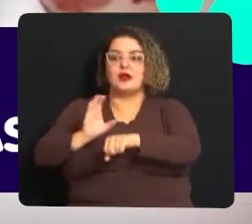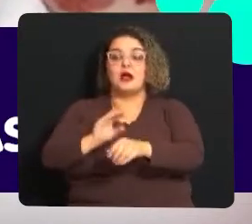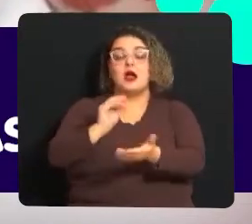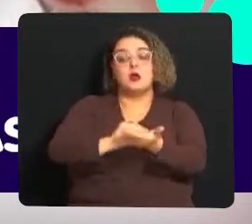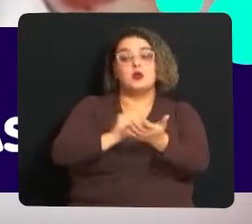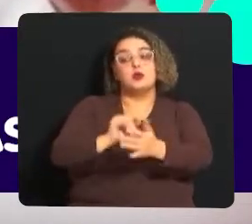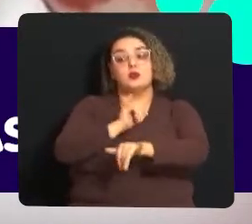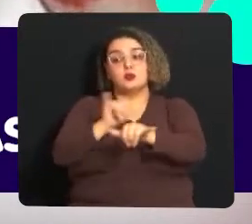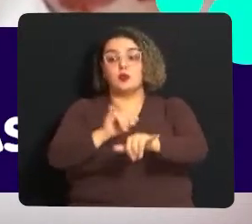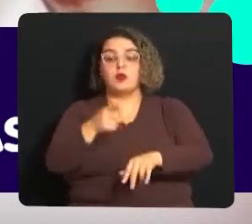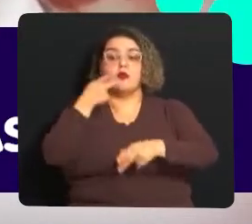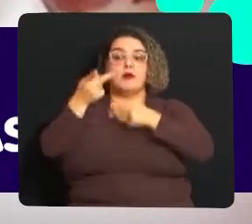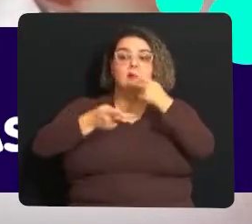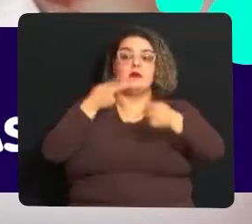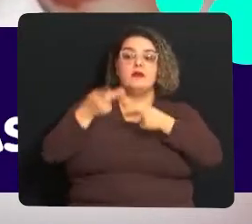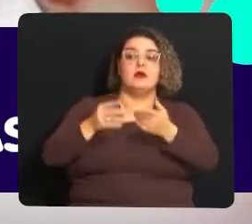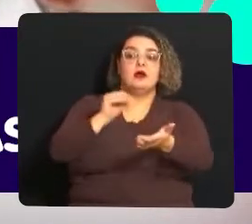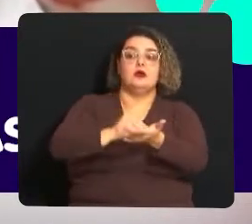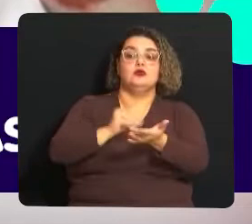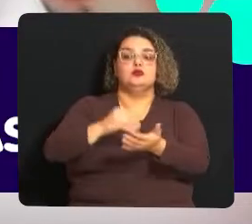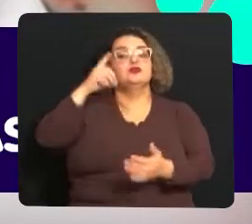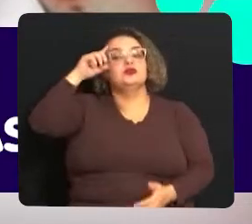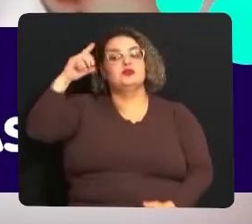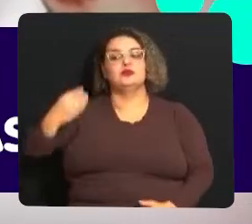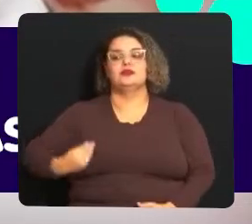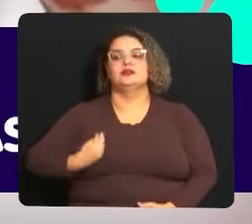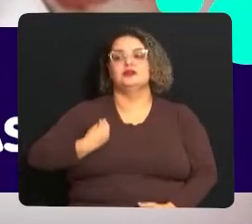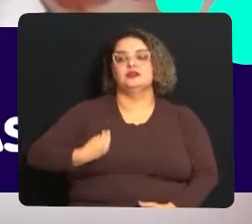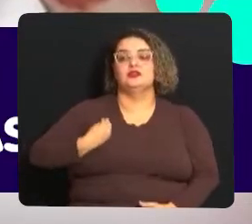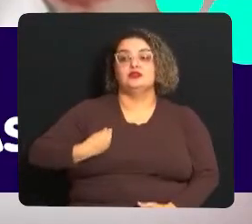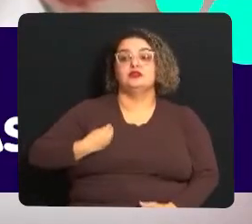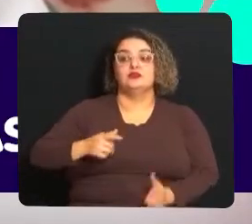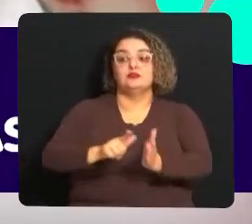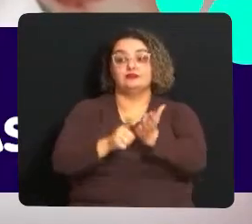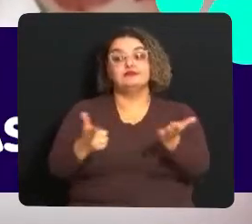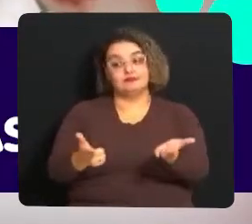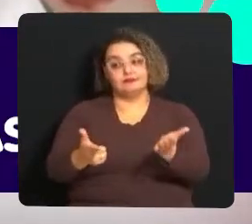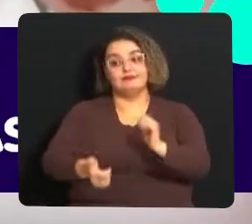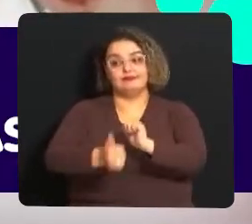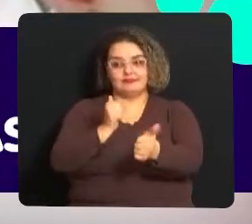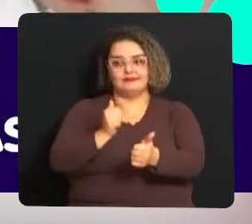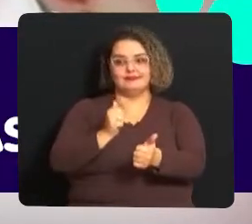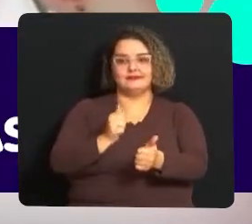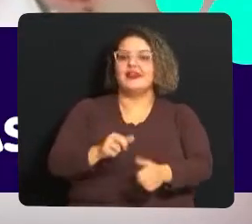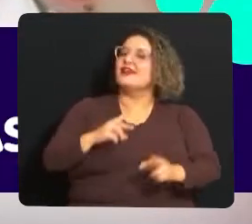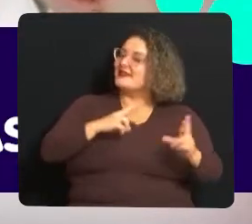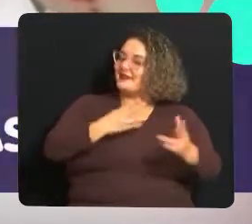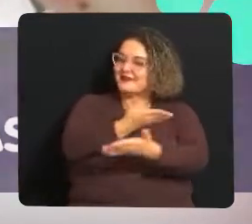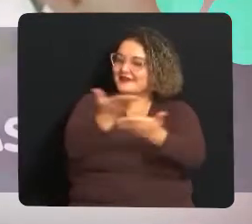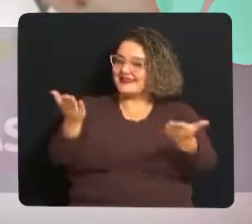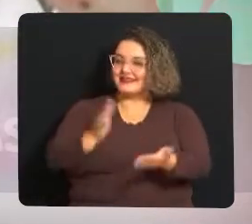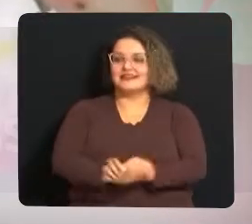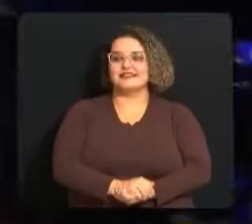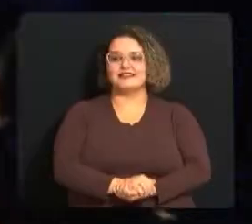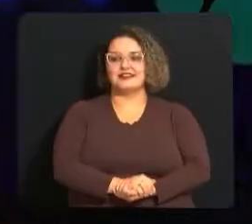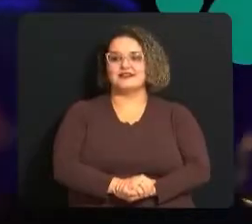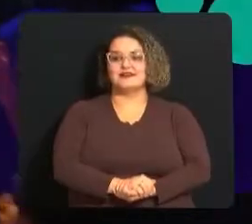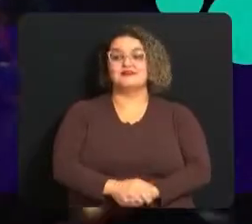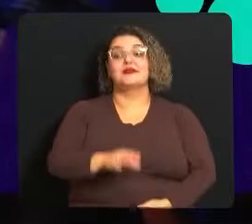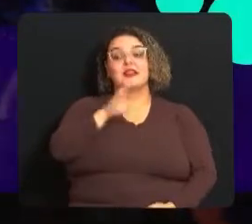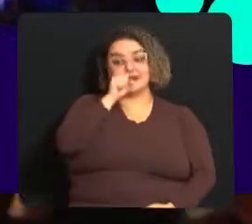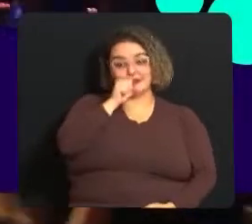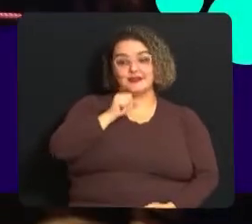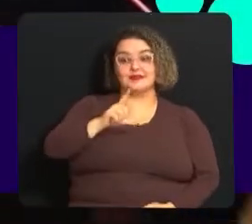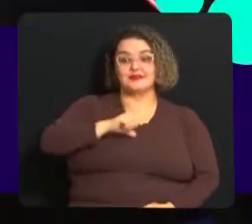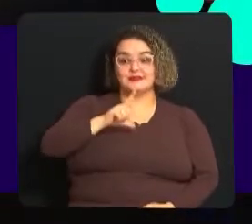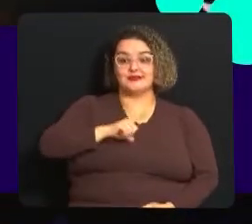Transmissão, que fala sobre o último dia de vida do jornalista esportivo Brasa de Oliveira. Espero vocês lá. No